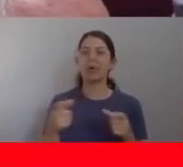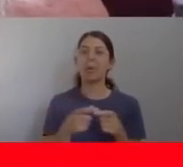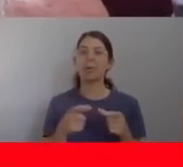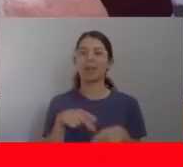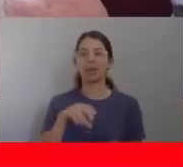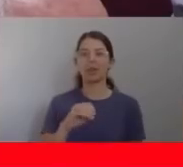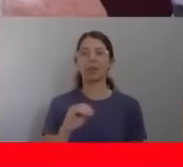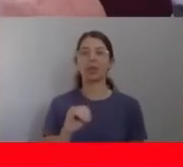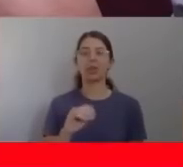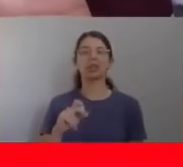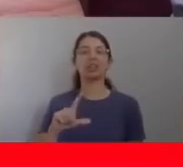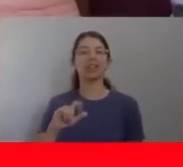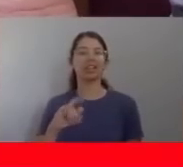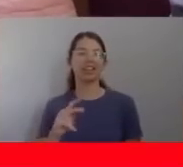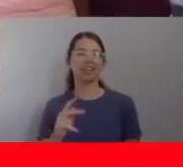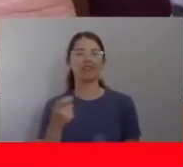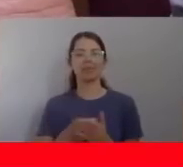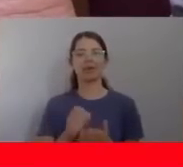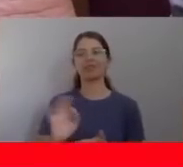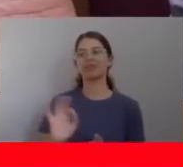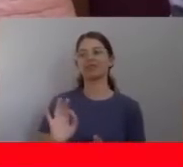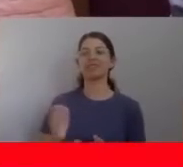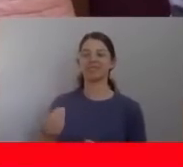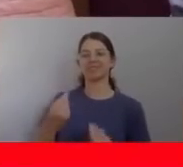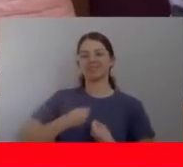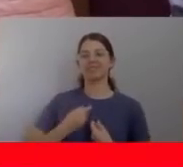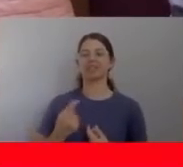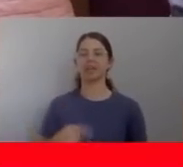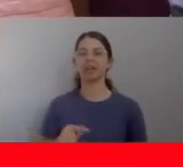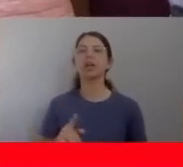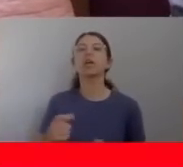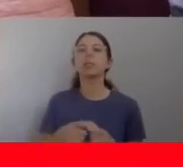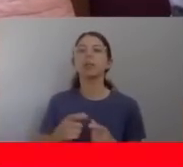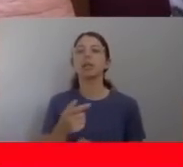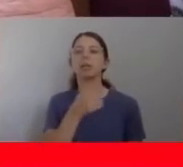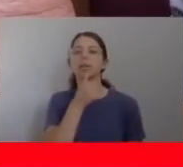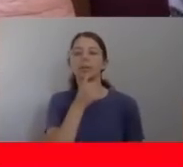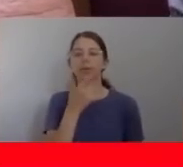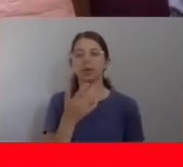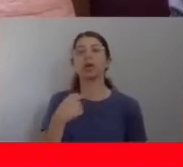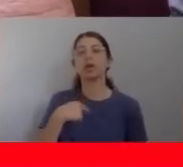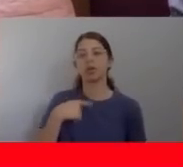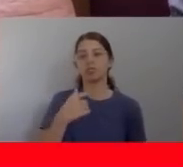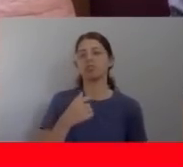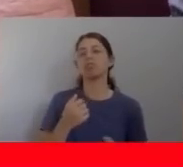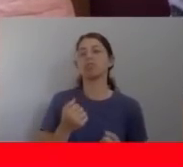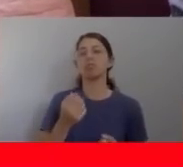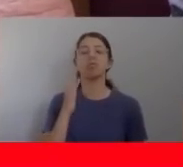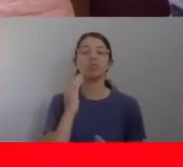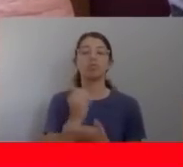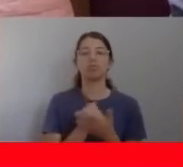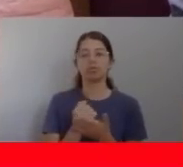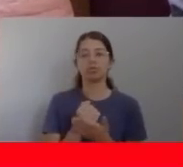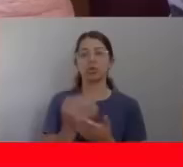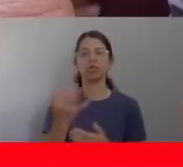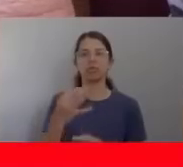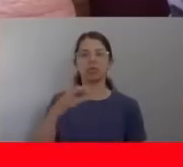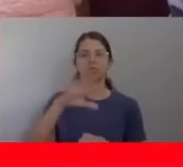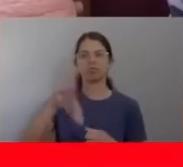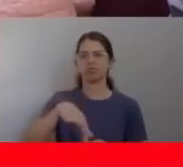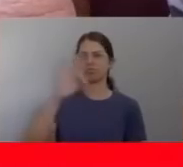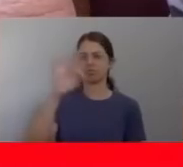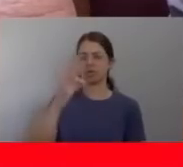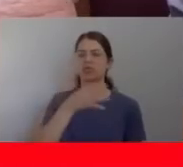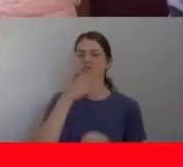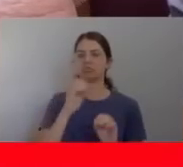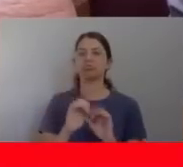as mulheres olhe por acaso este ano e agora falando com funcionário eh de uma empresa municipal houve um sorteio uma grande transparência olha até foi